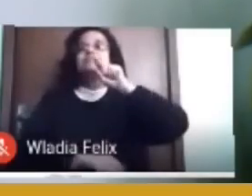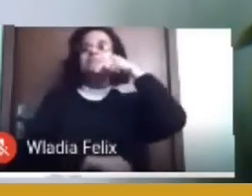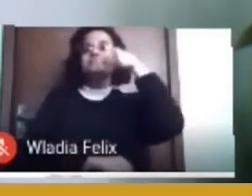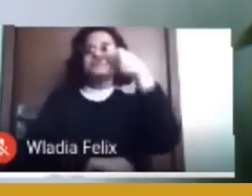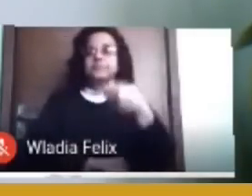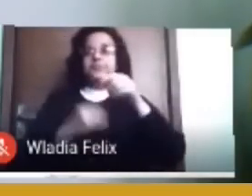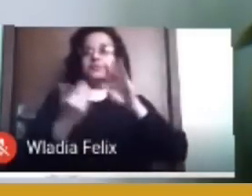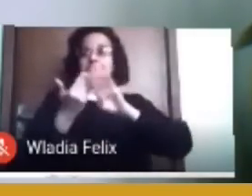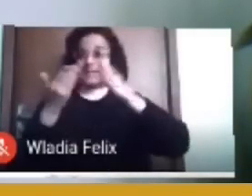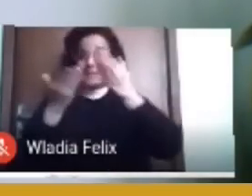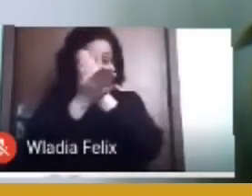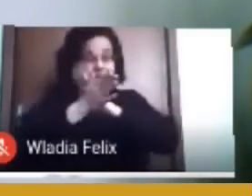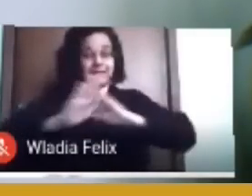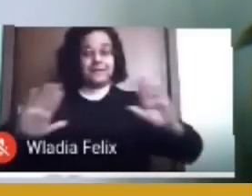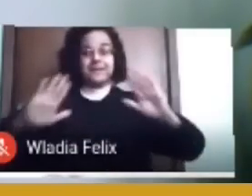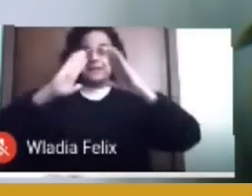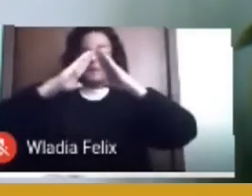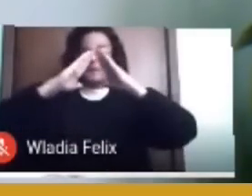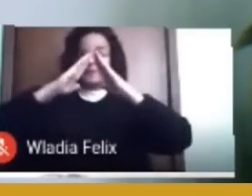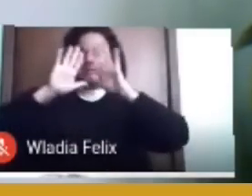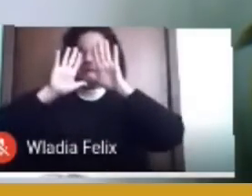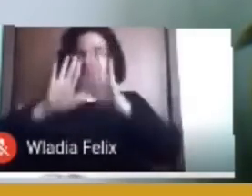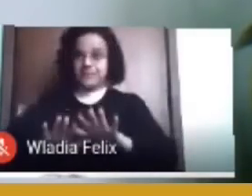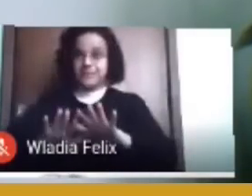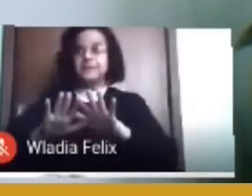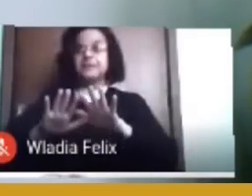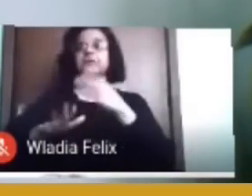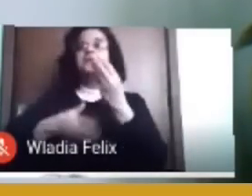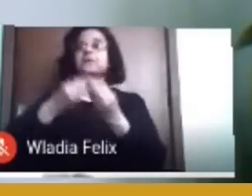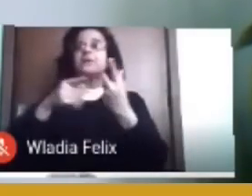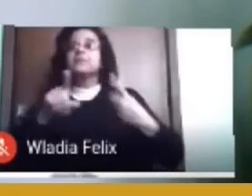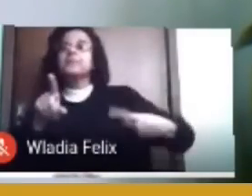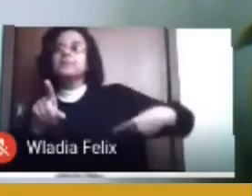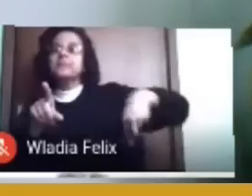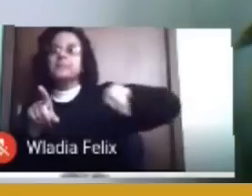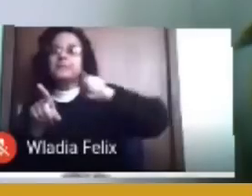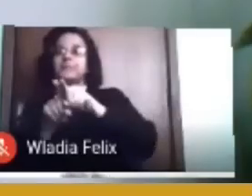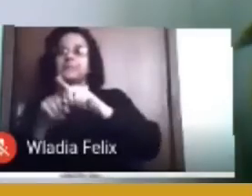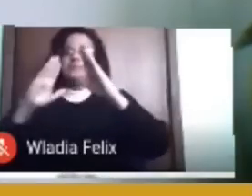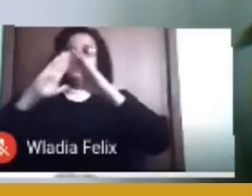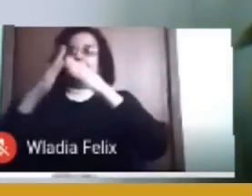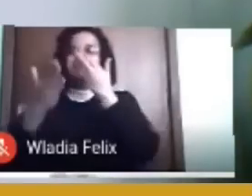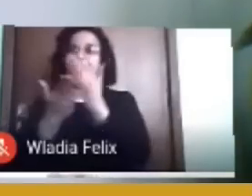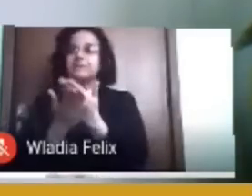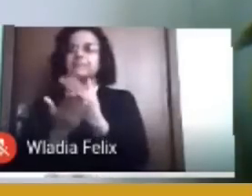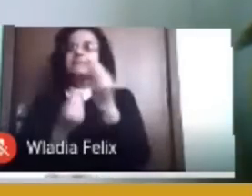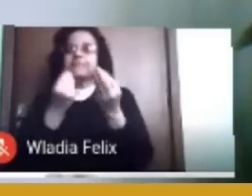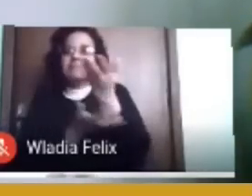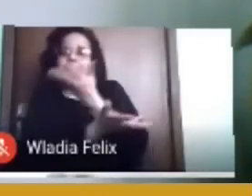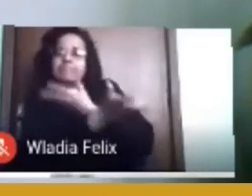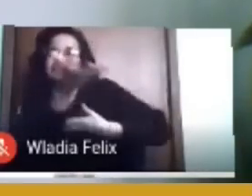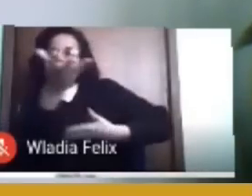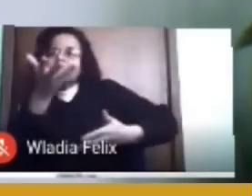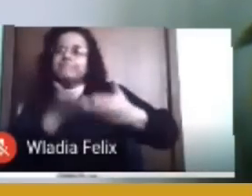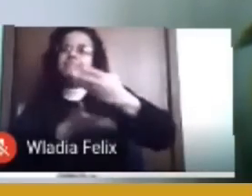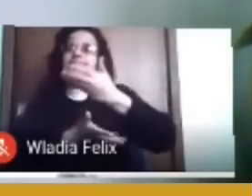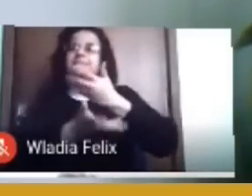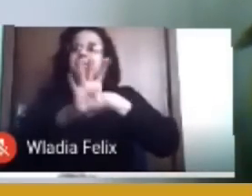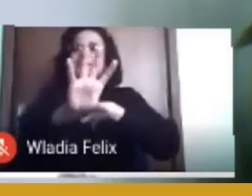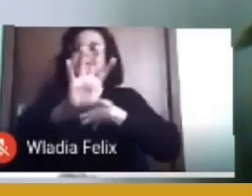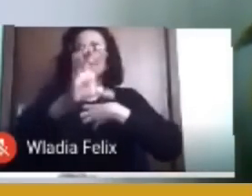os países europeus que a gente está vendo aí na televisão. Então, cada estado tem uma particularidade. Então,